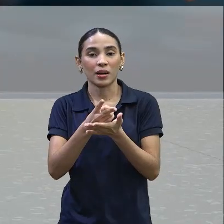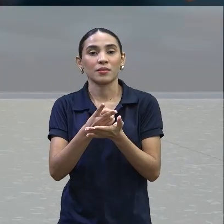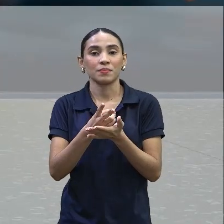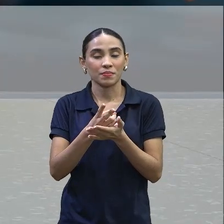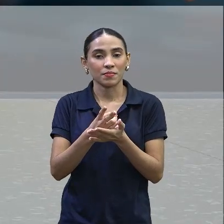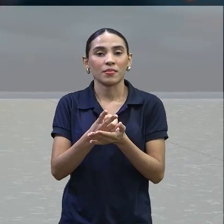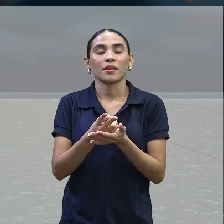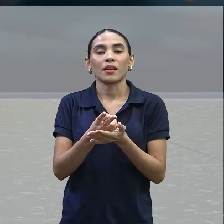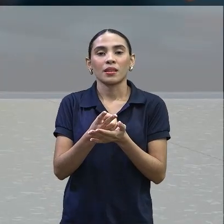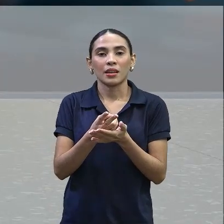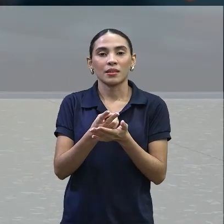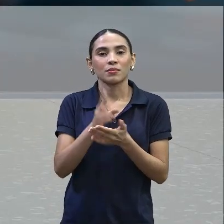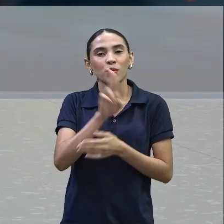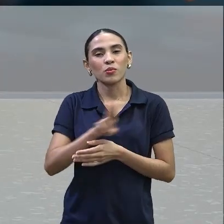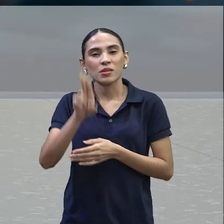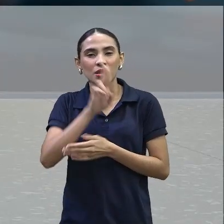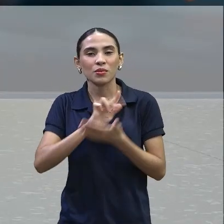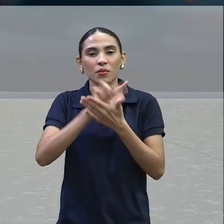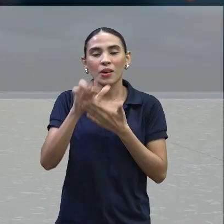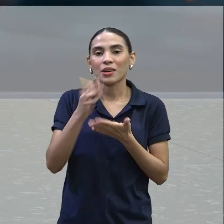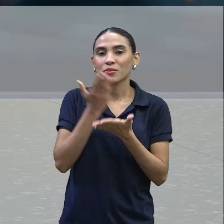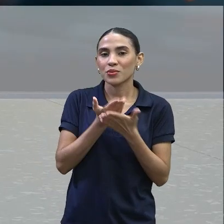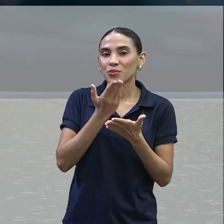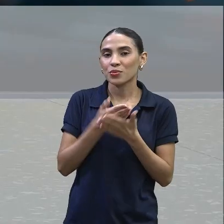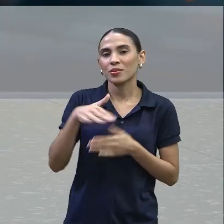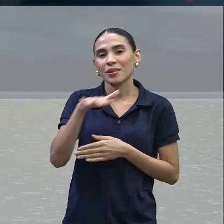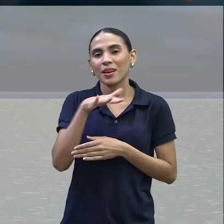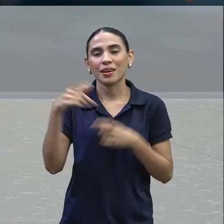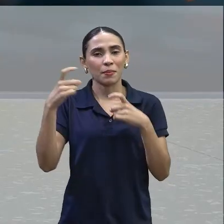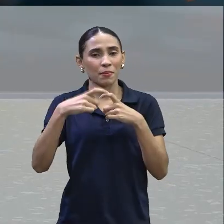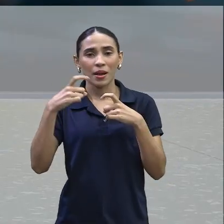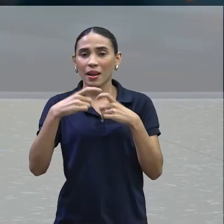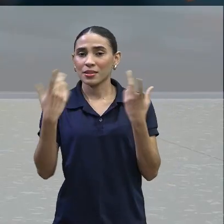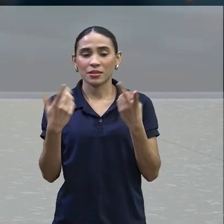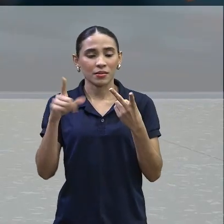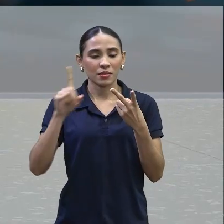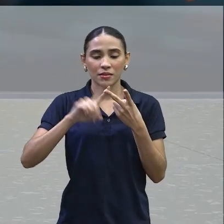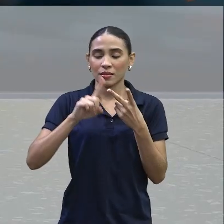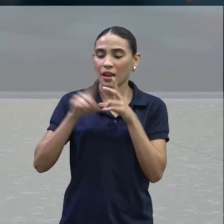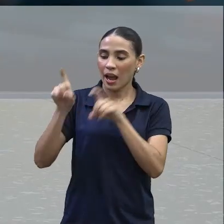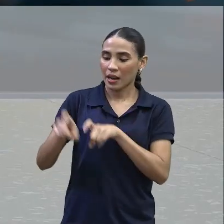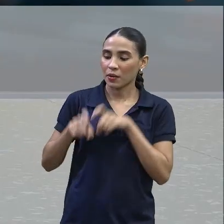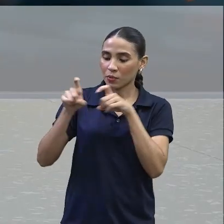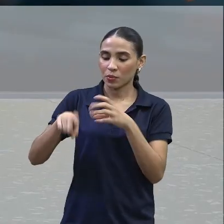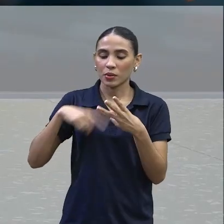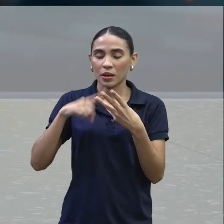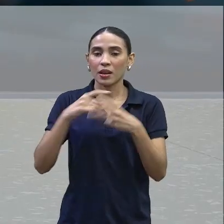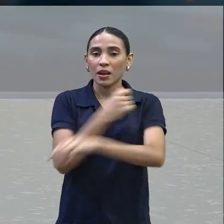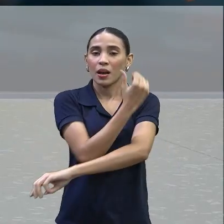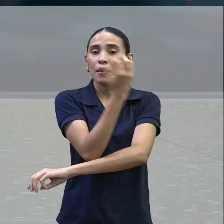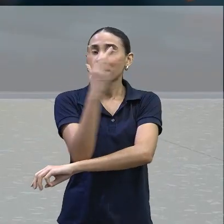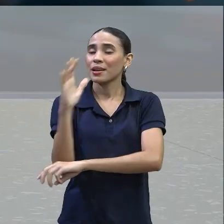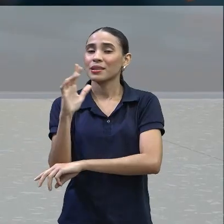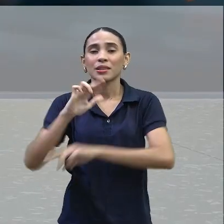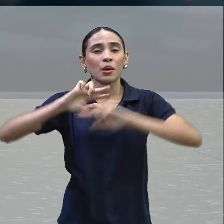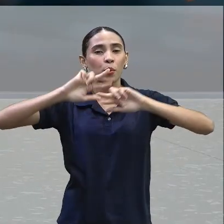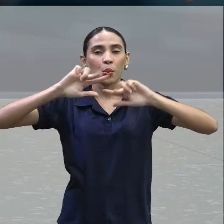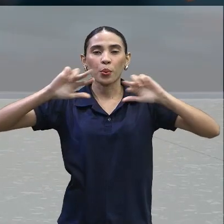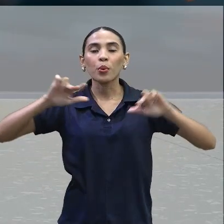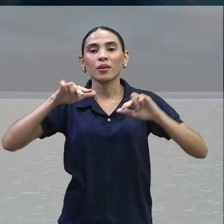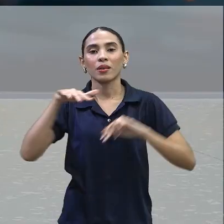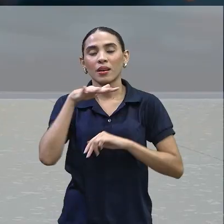aplicando. Vários estudos são aplicados na medicina, na agricultura, no meio ambiente, enfim, todos